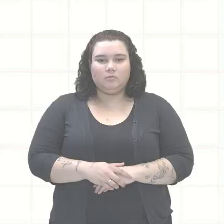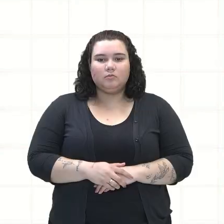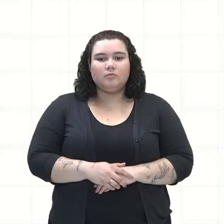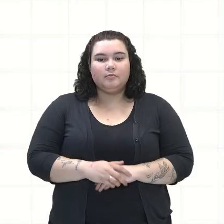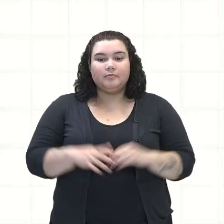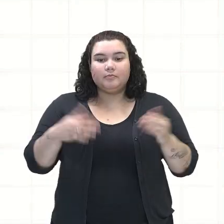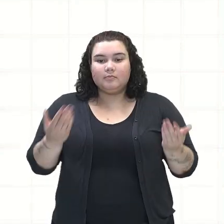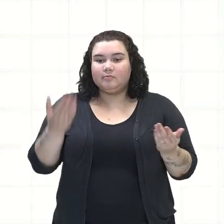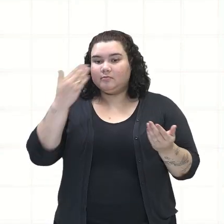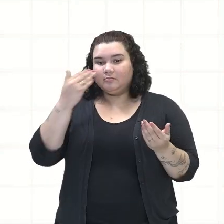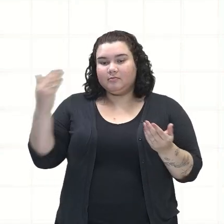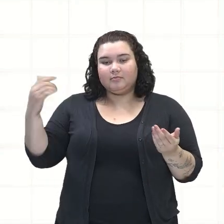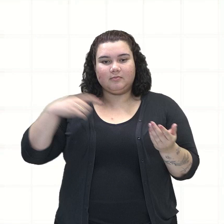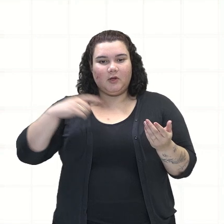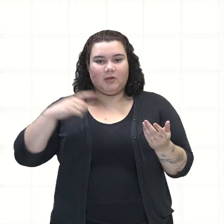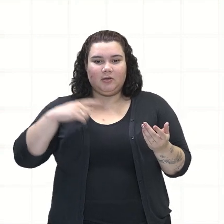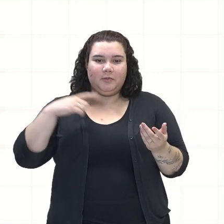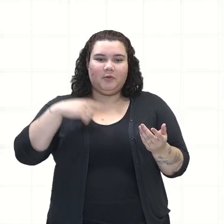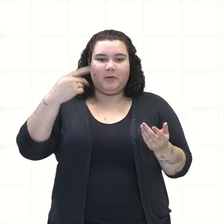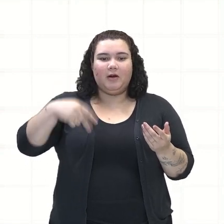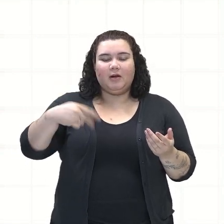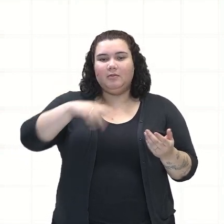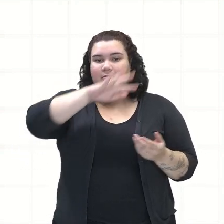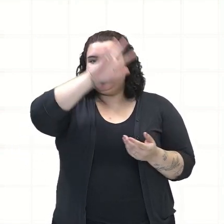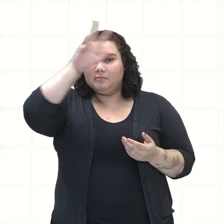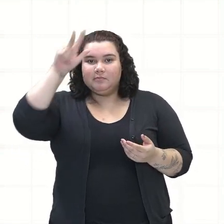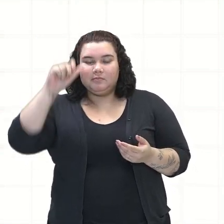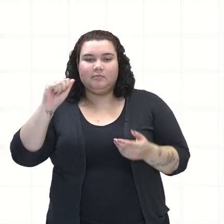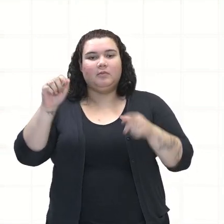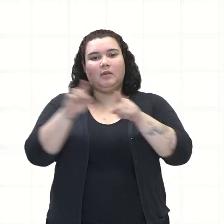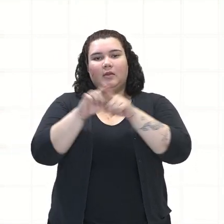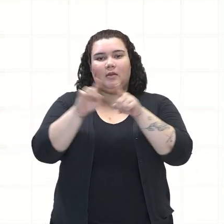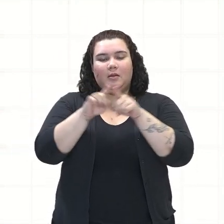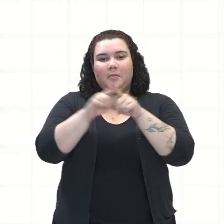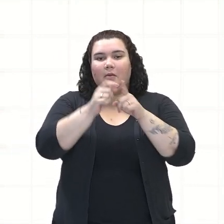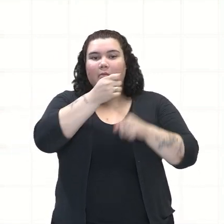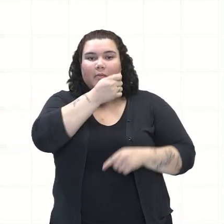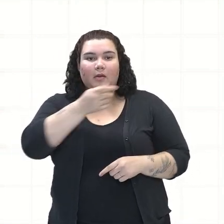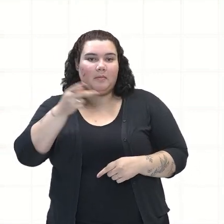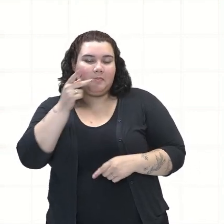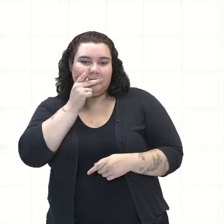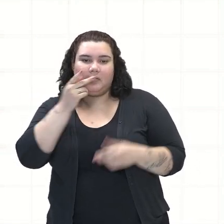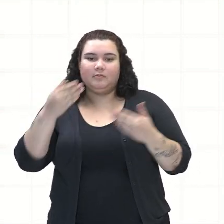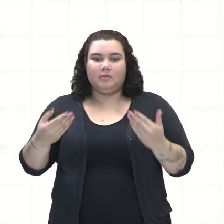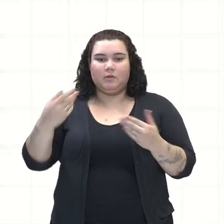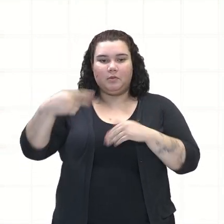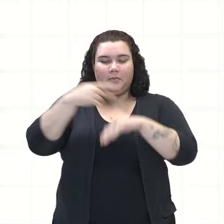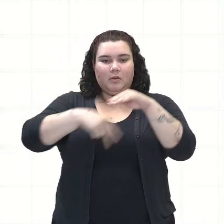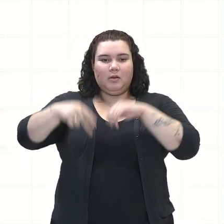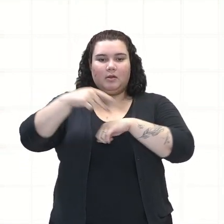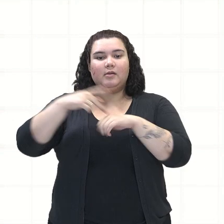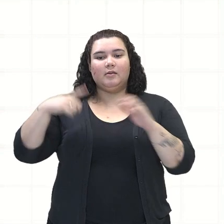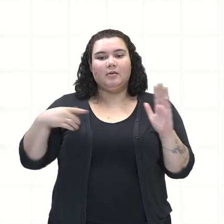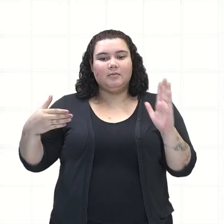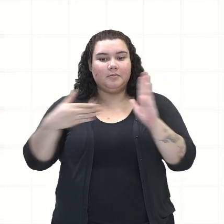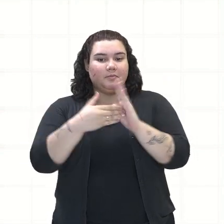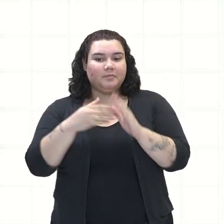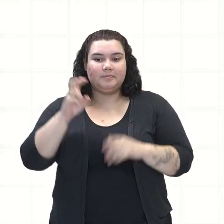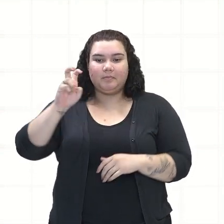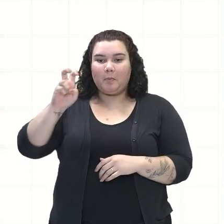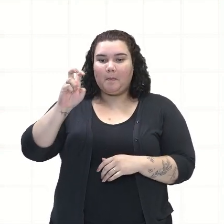tem também no Amapá e outras regiões do nosso país, onde a gente tem até 5.000